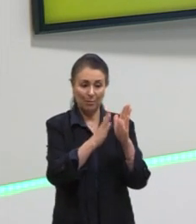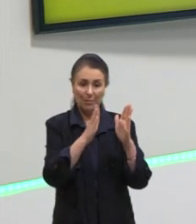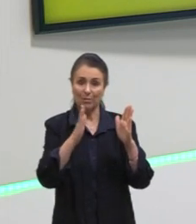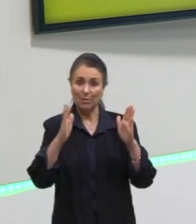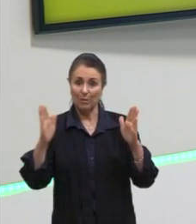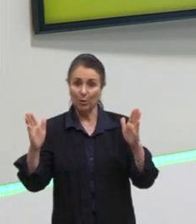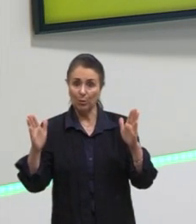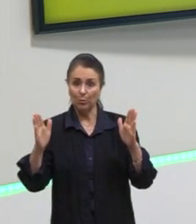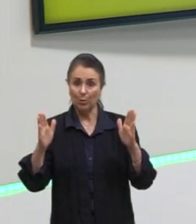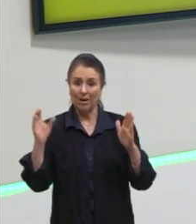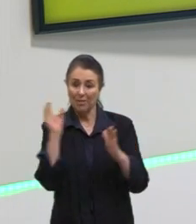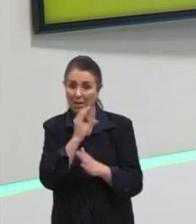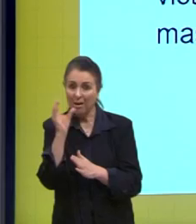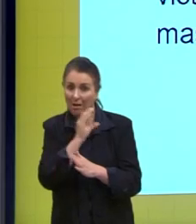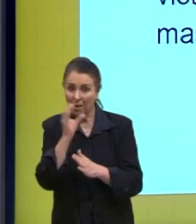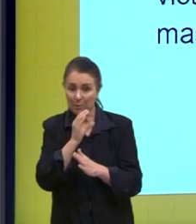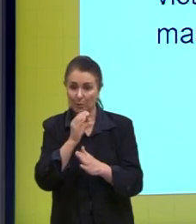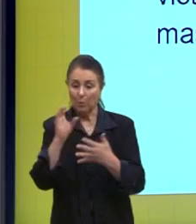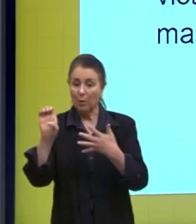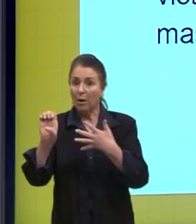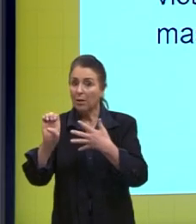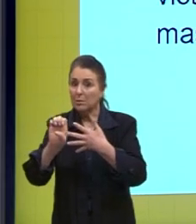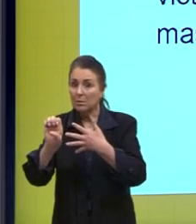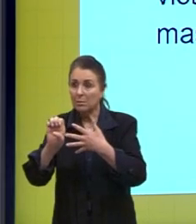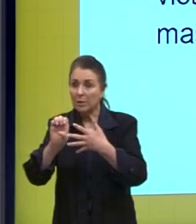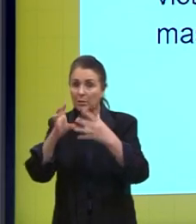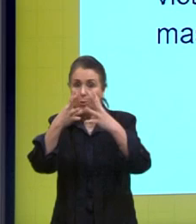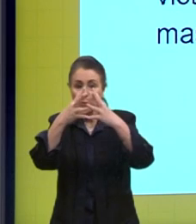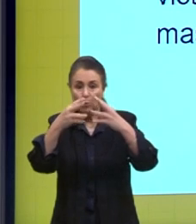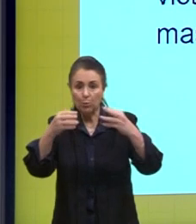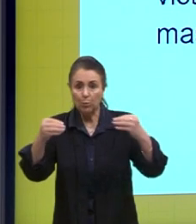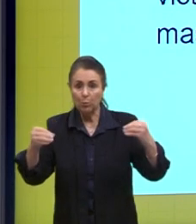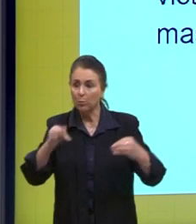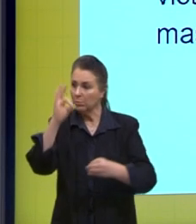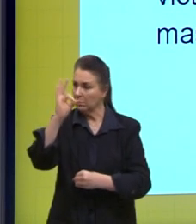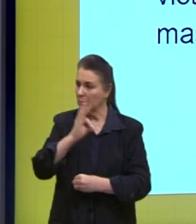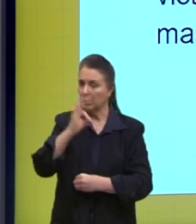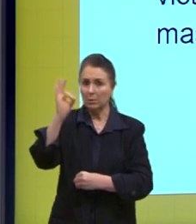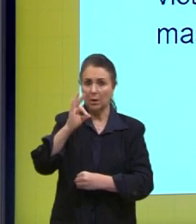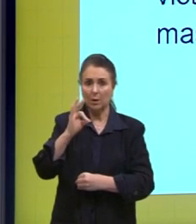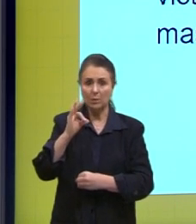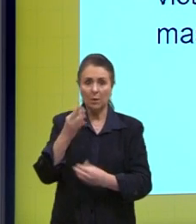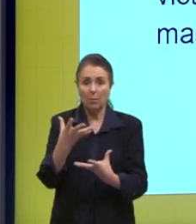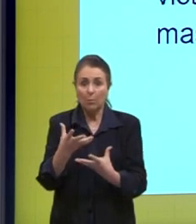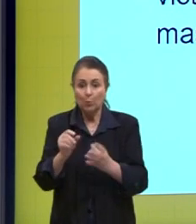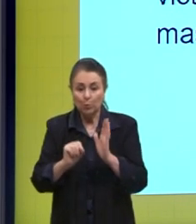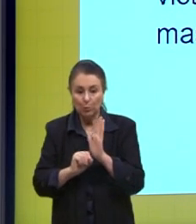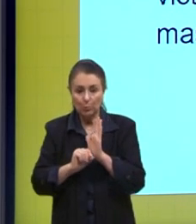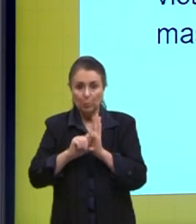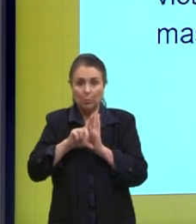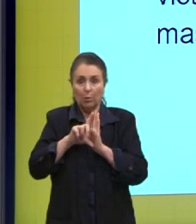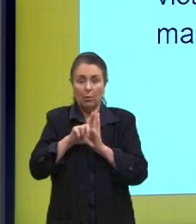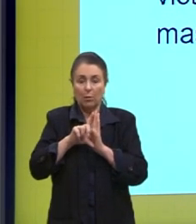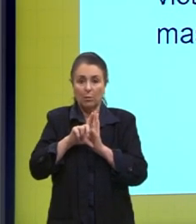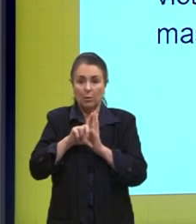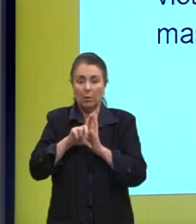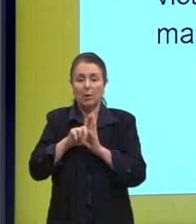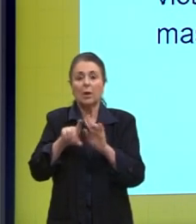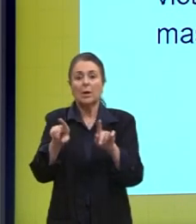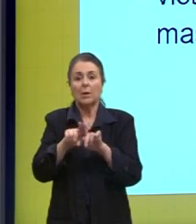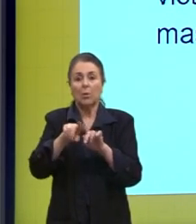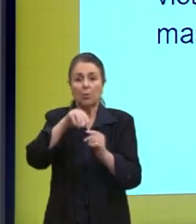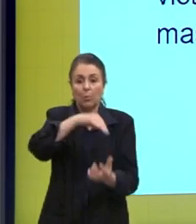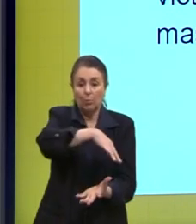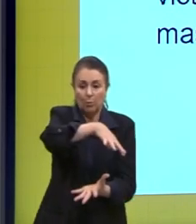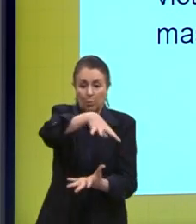as espécies estão se distinguindo a uma taxa nunca antes vista e no último evento global de